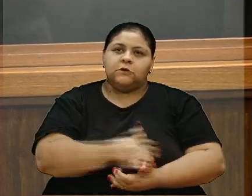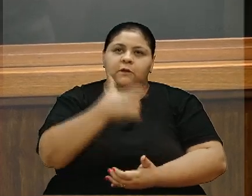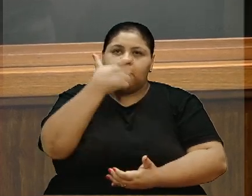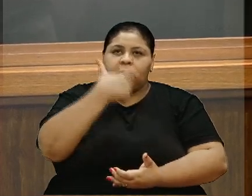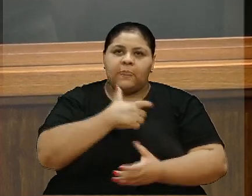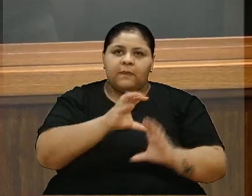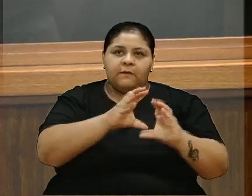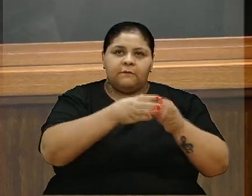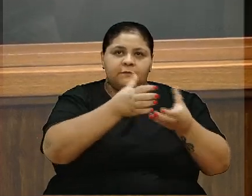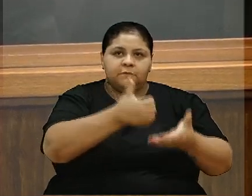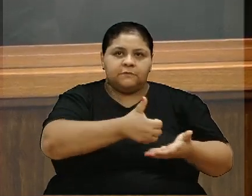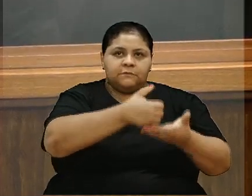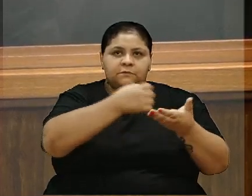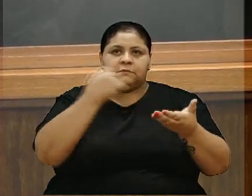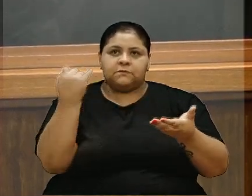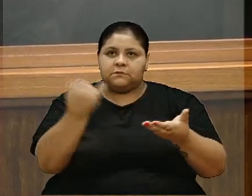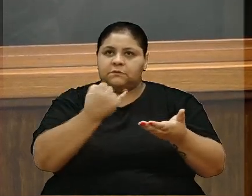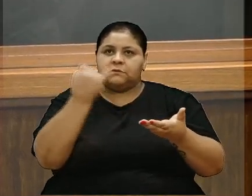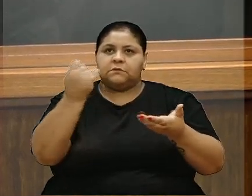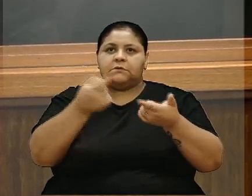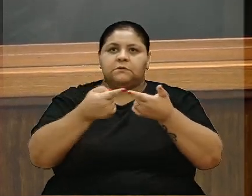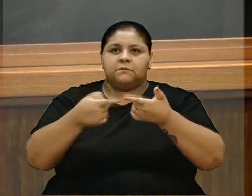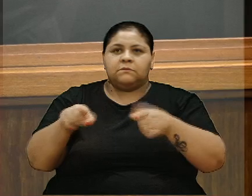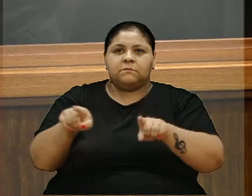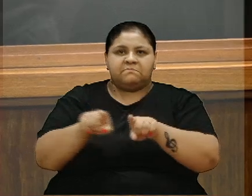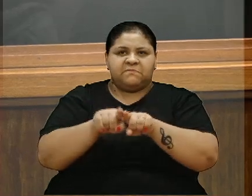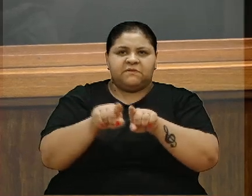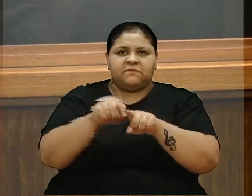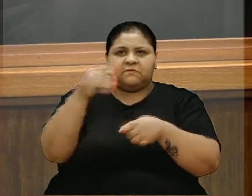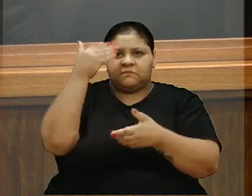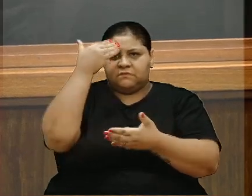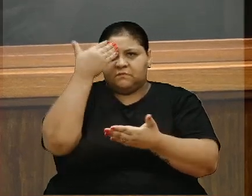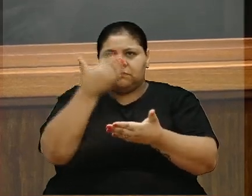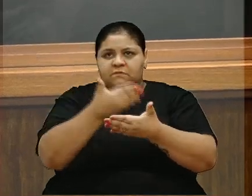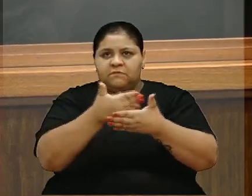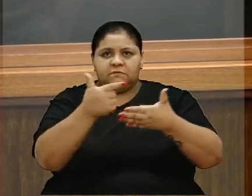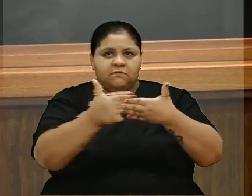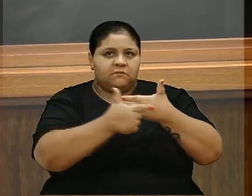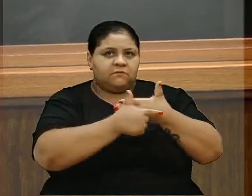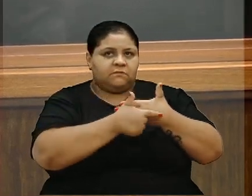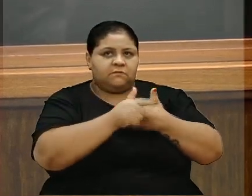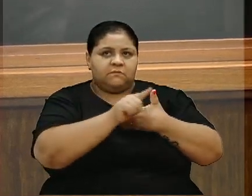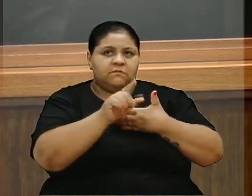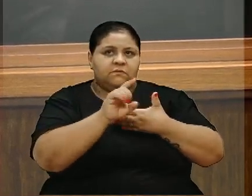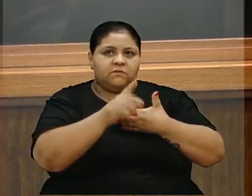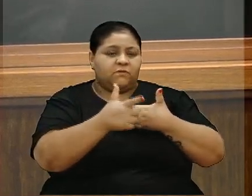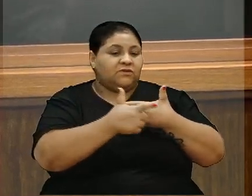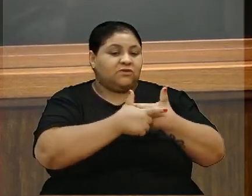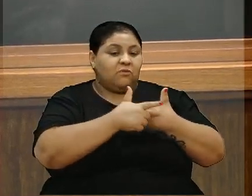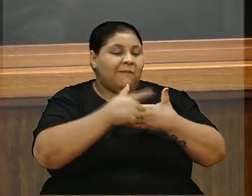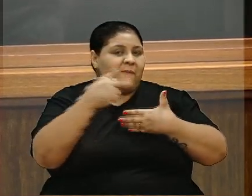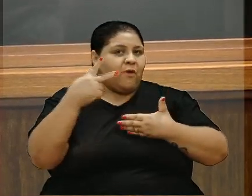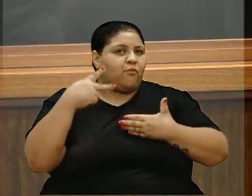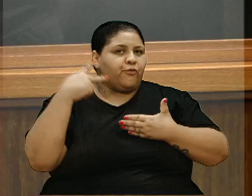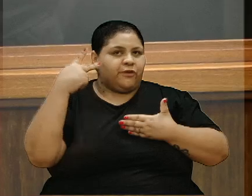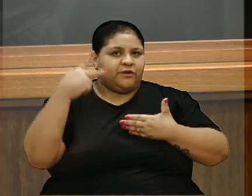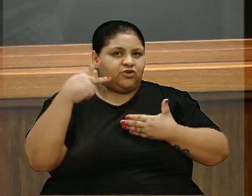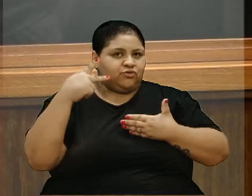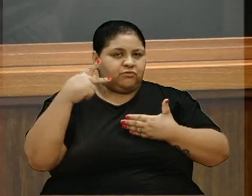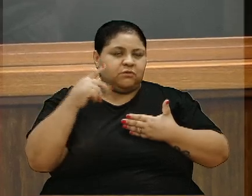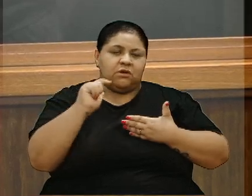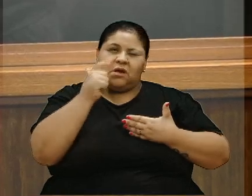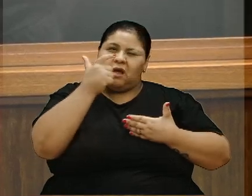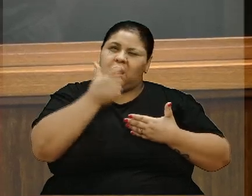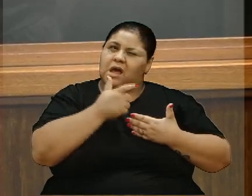frente importante. Mas eu também acredito que o papel da frente não é só um papel político. Talvez,